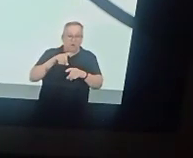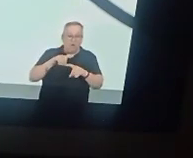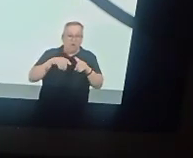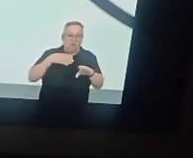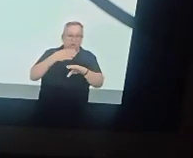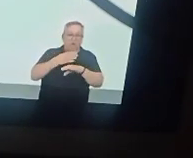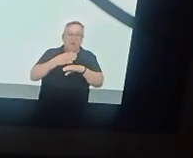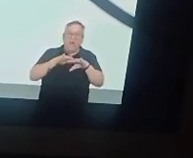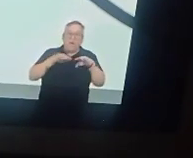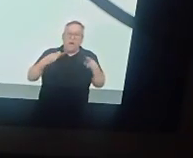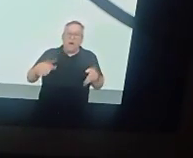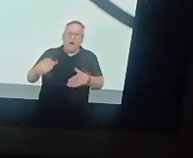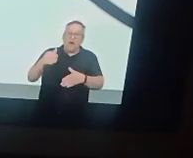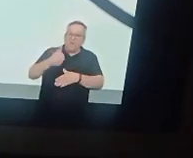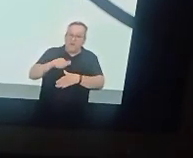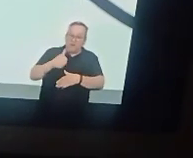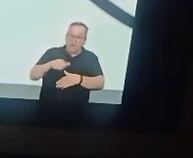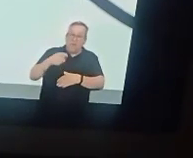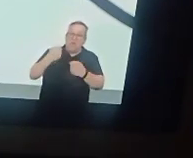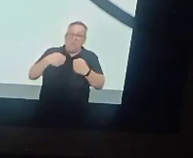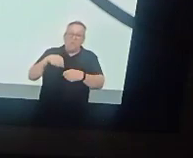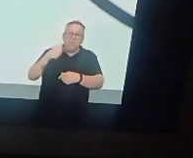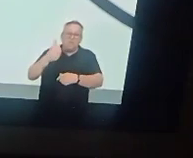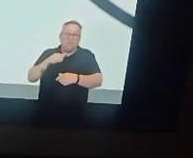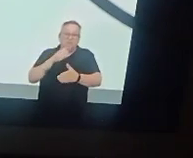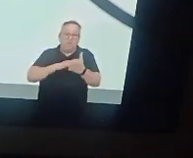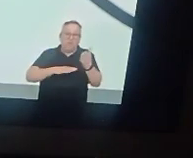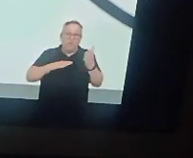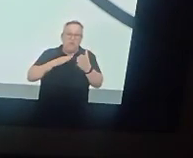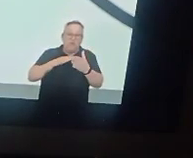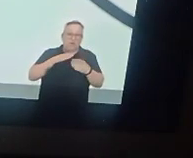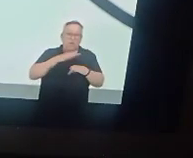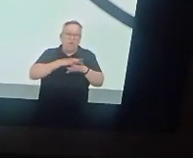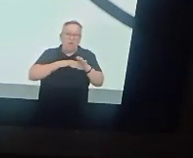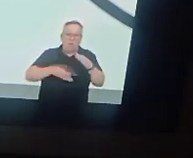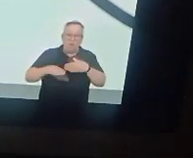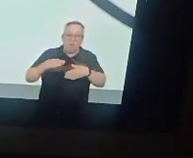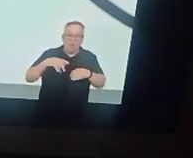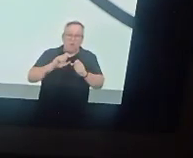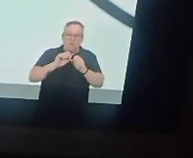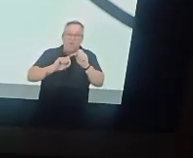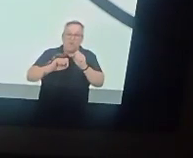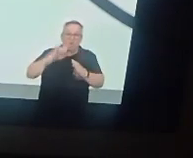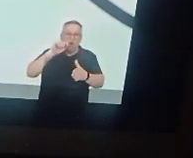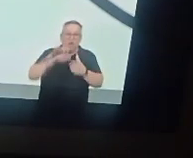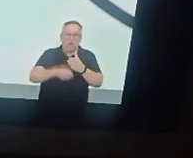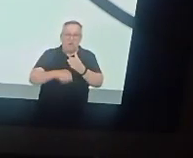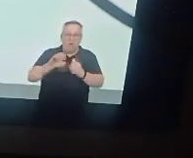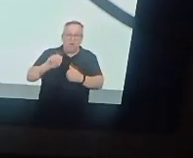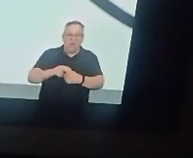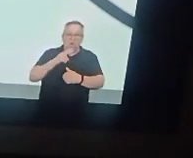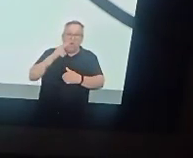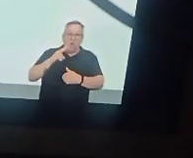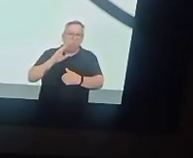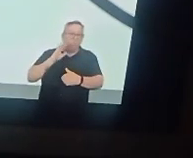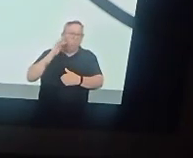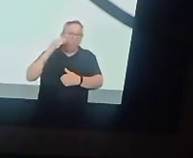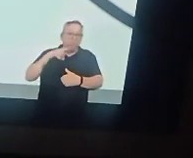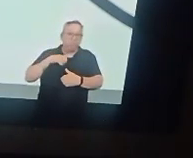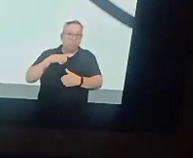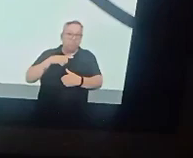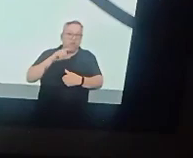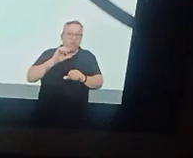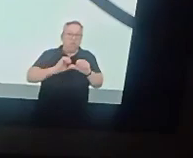dessa banca, então é preciso analisar se tem todos os membros, se vocês farão a inscrição, ou se de repente tem